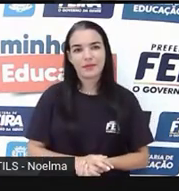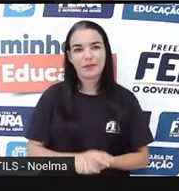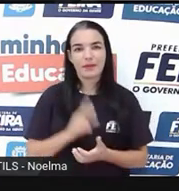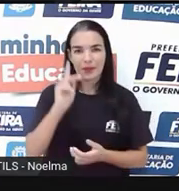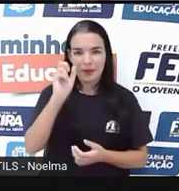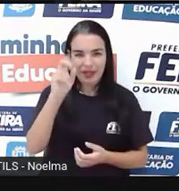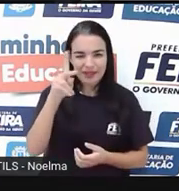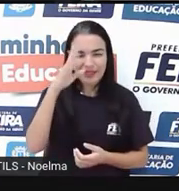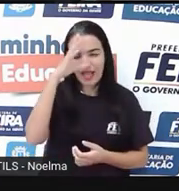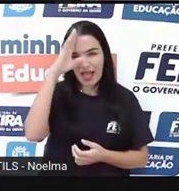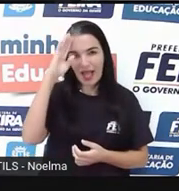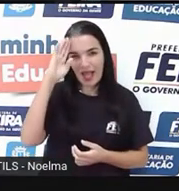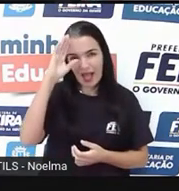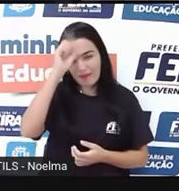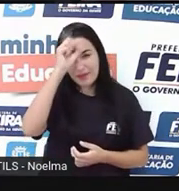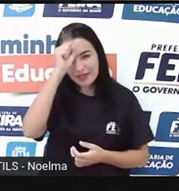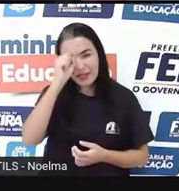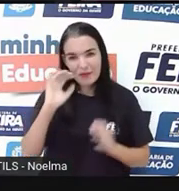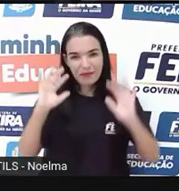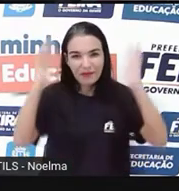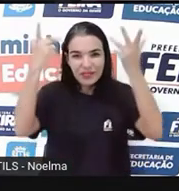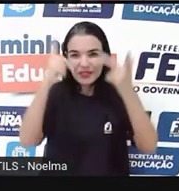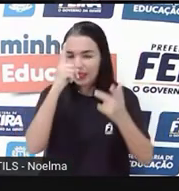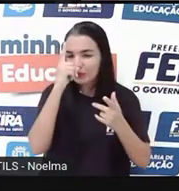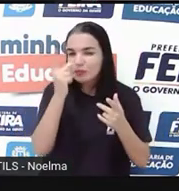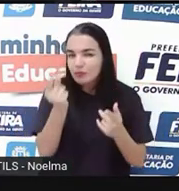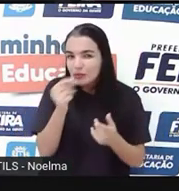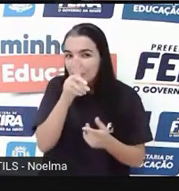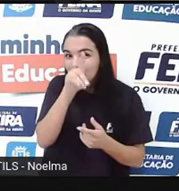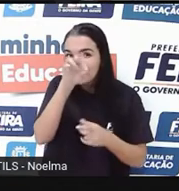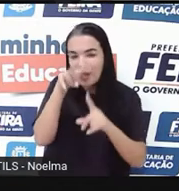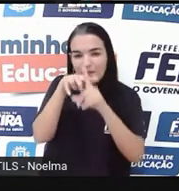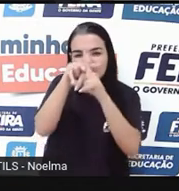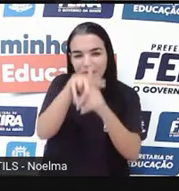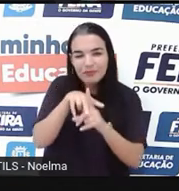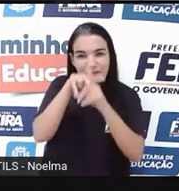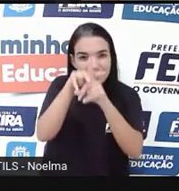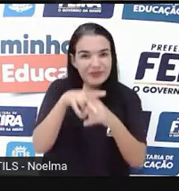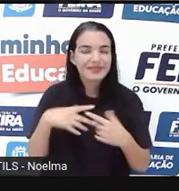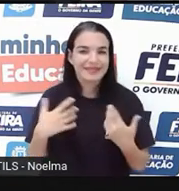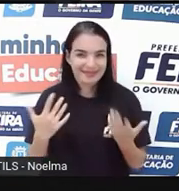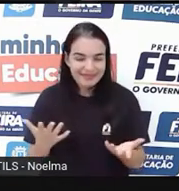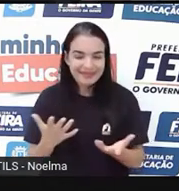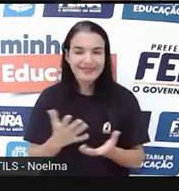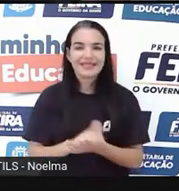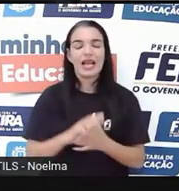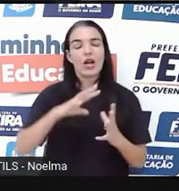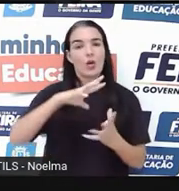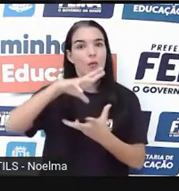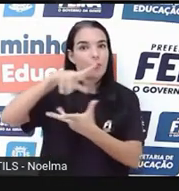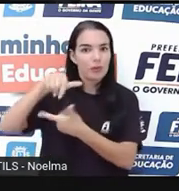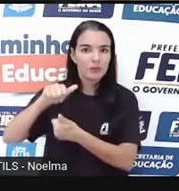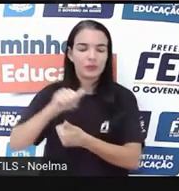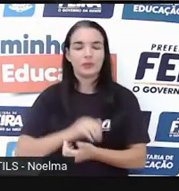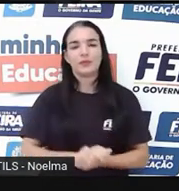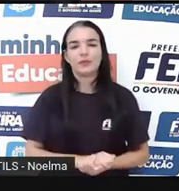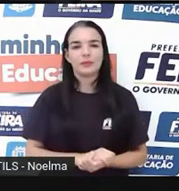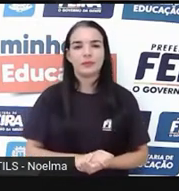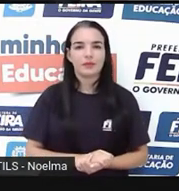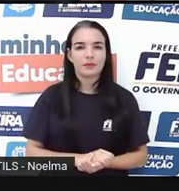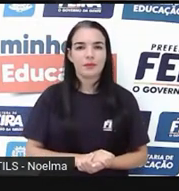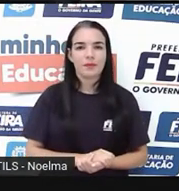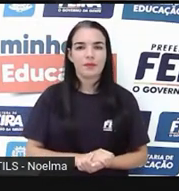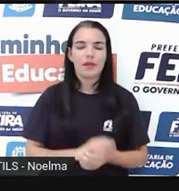Aprenderam um pouco mais sobre o Halloween around the world, o Halloween ao redor do mundo? So,